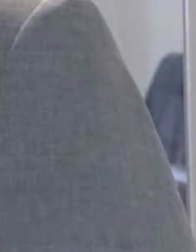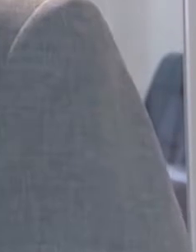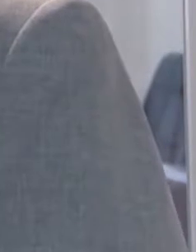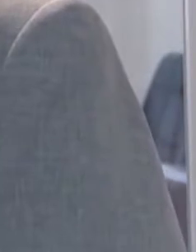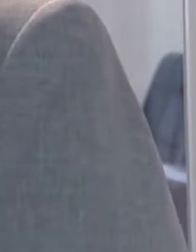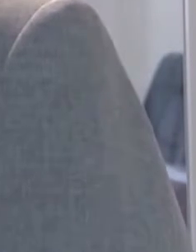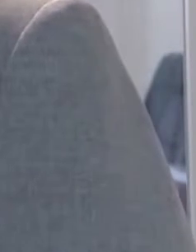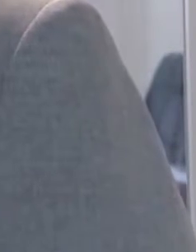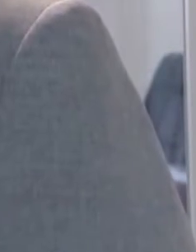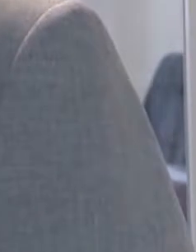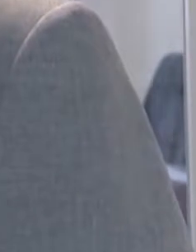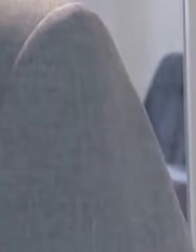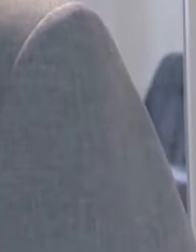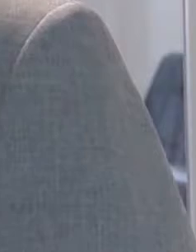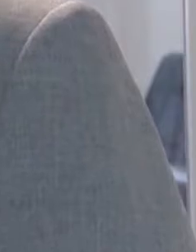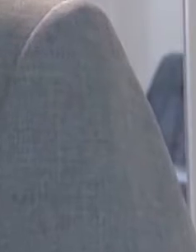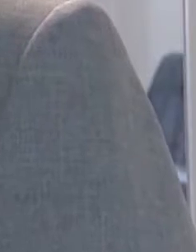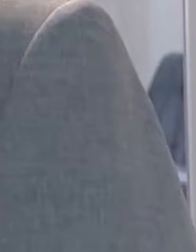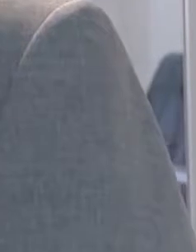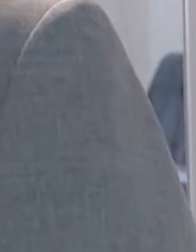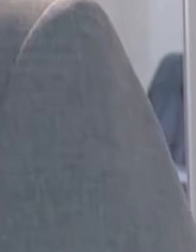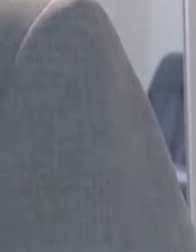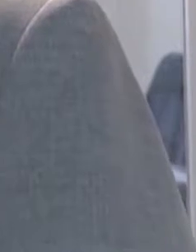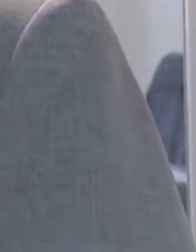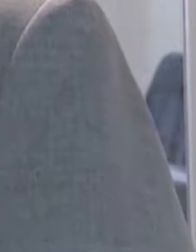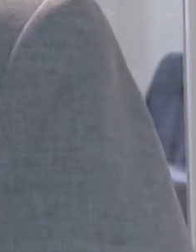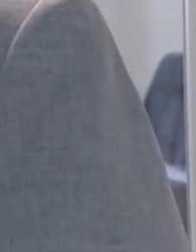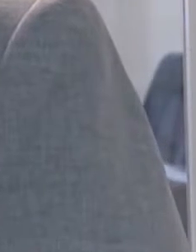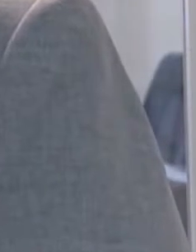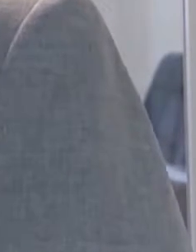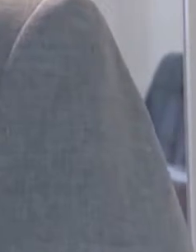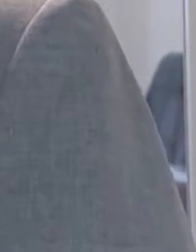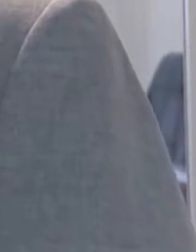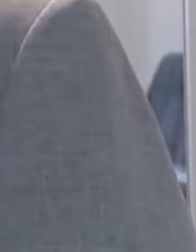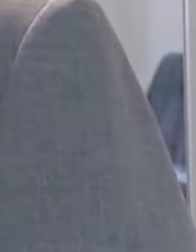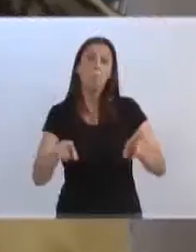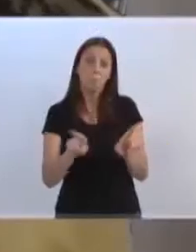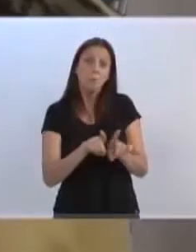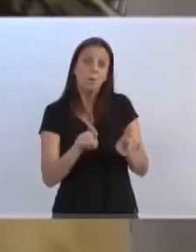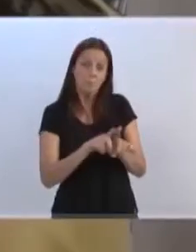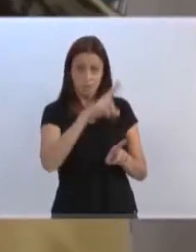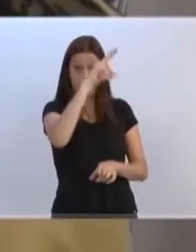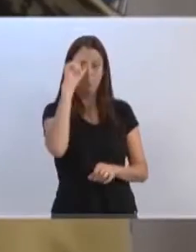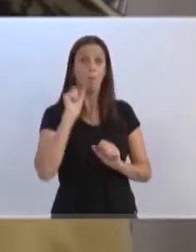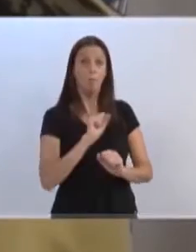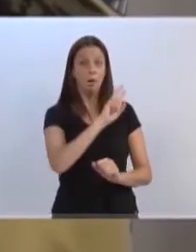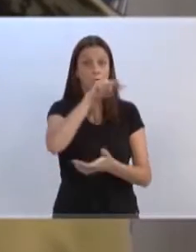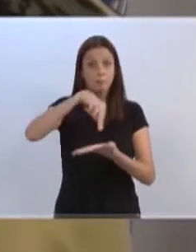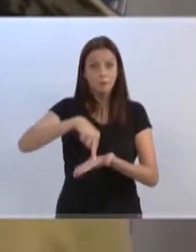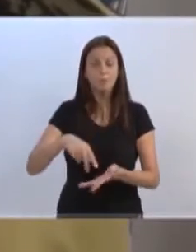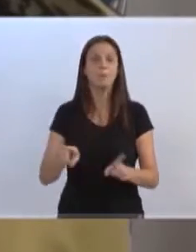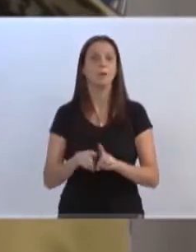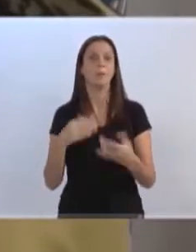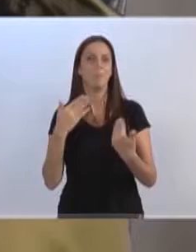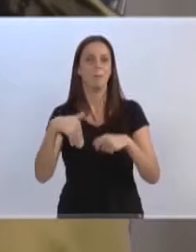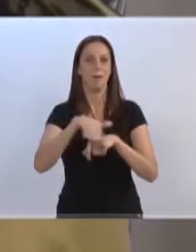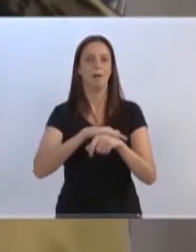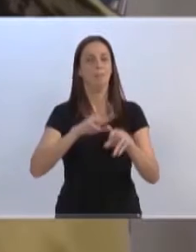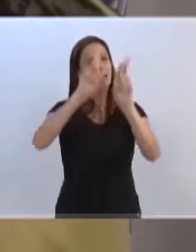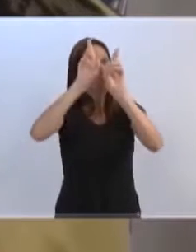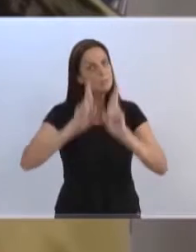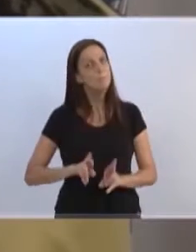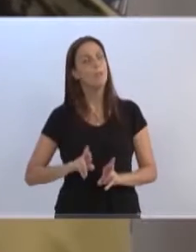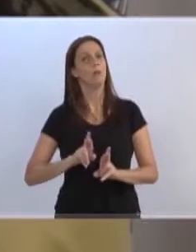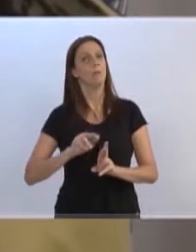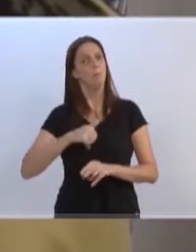quer mais tolerância, menos ódio e, sobretudo, uma população LGBT segura. Nos pronunciamentos, vereador Bruno Cunha falou